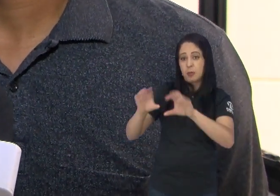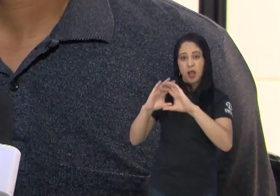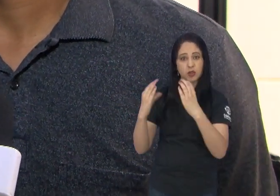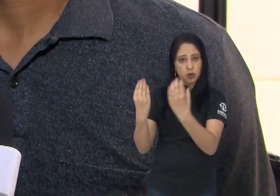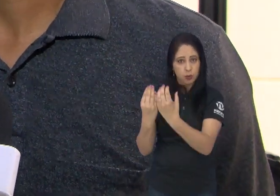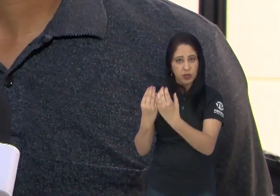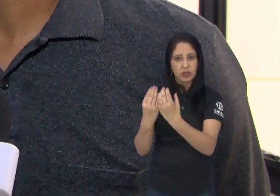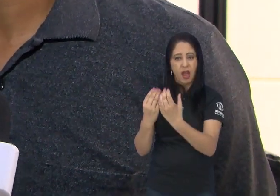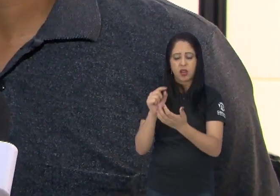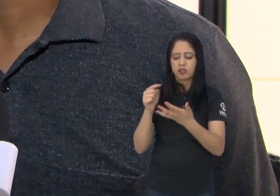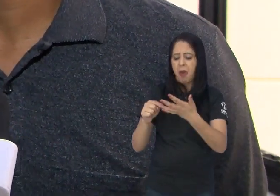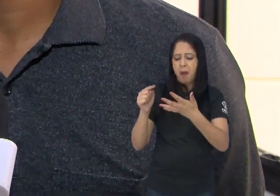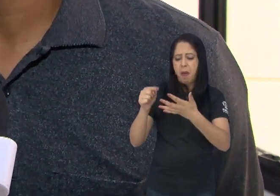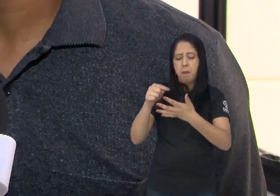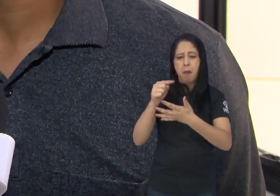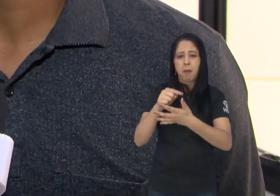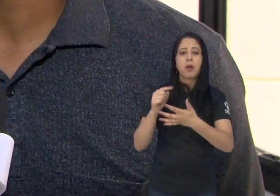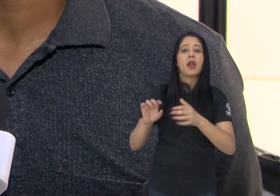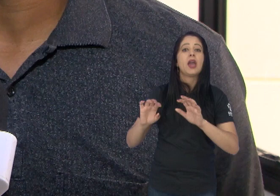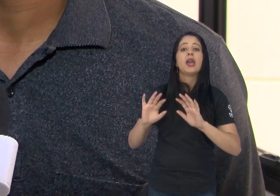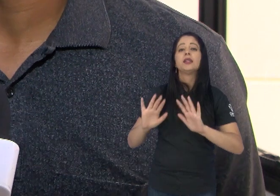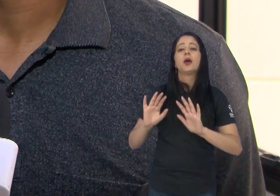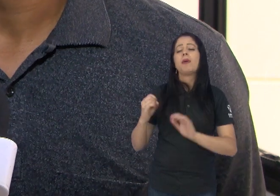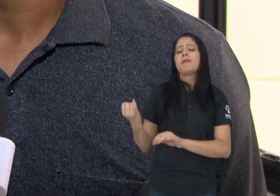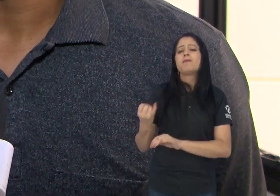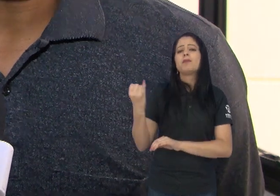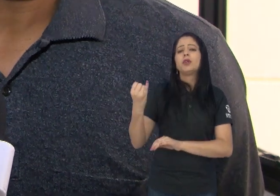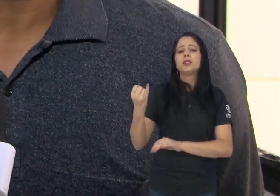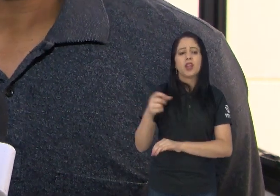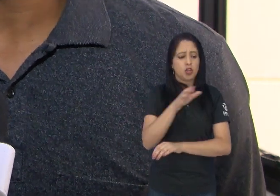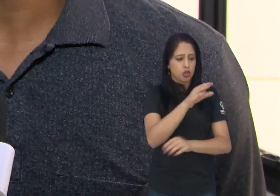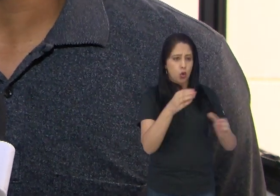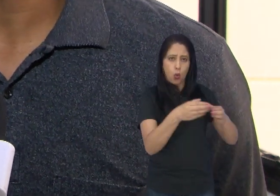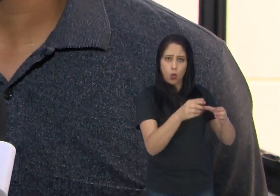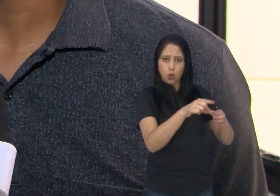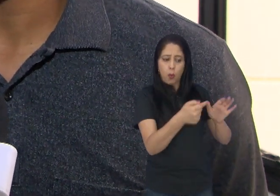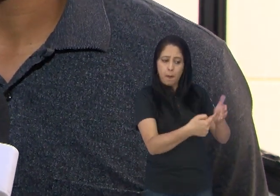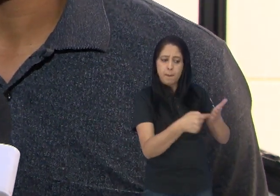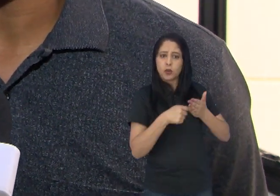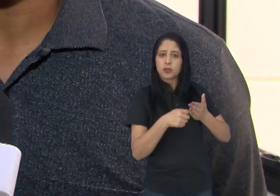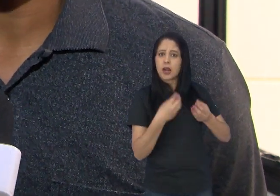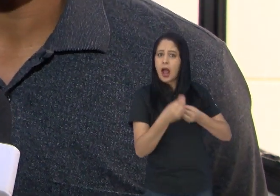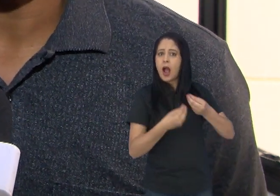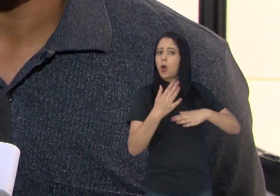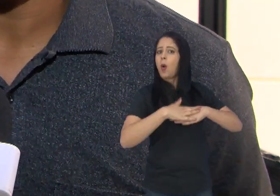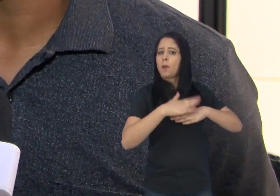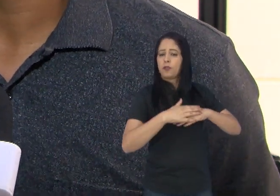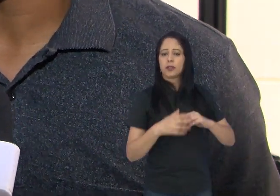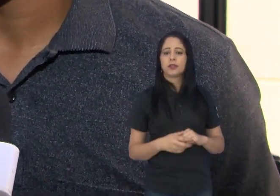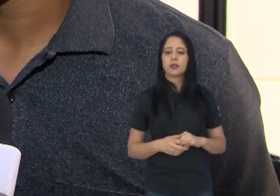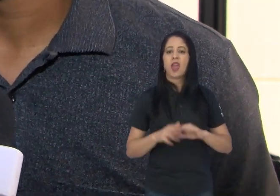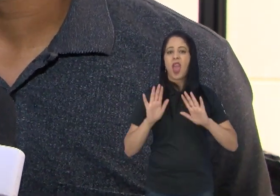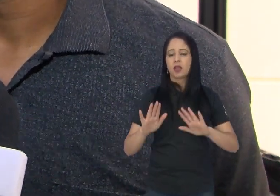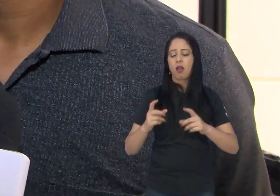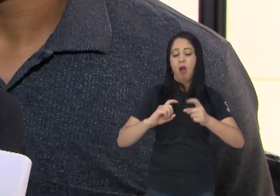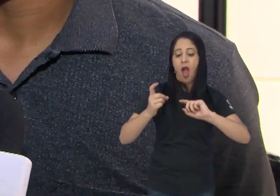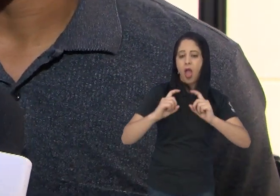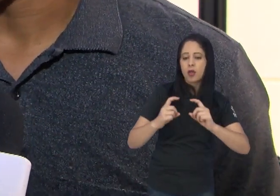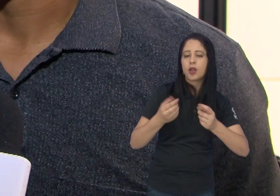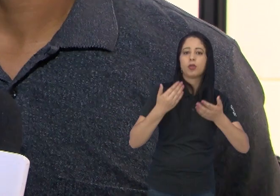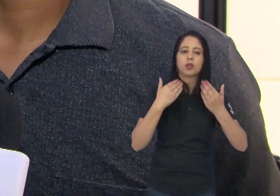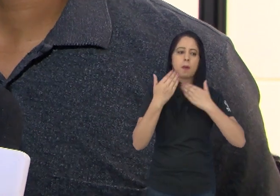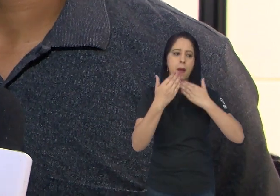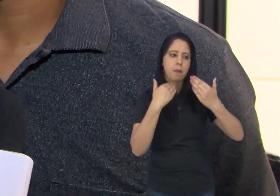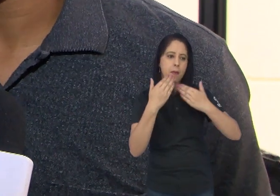muito importante passarem para nós como que vai ser feito, né? E esse foi o bate-papo, essa discussão, a